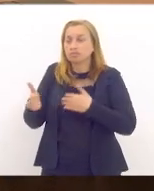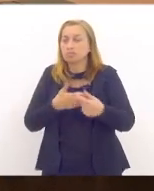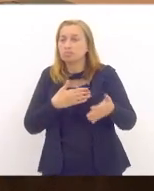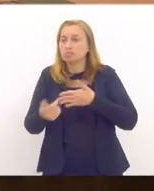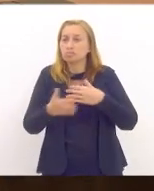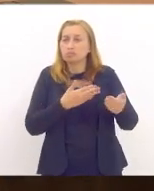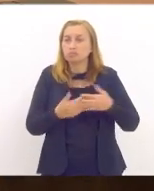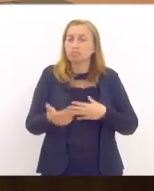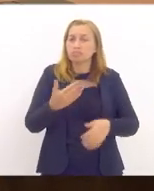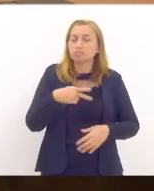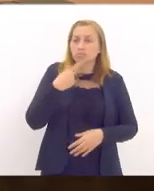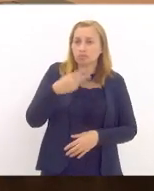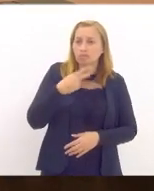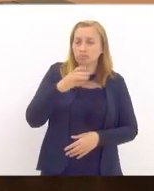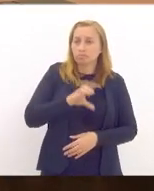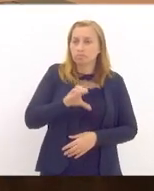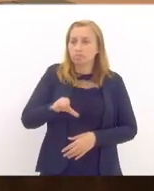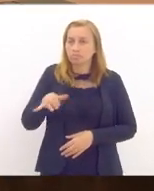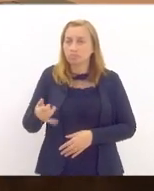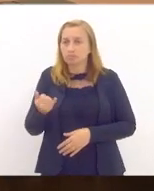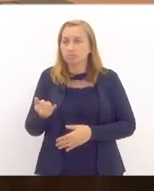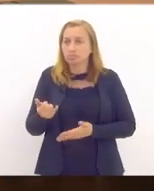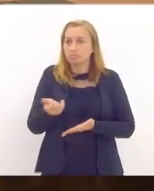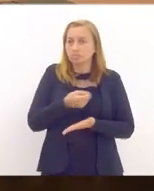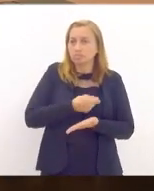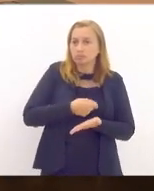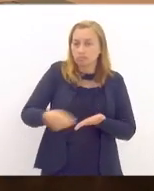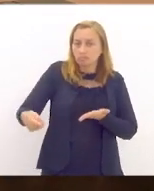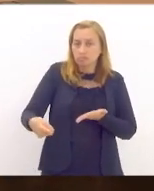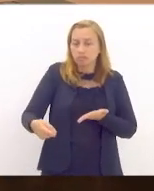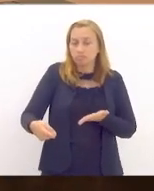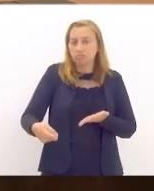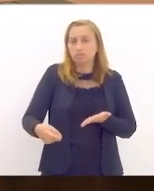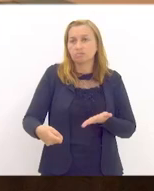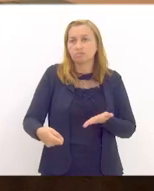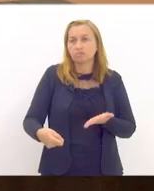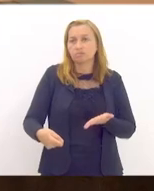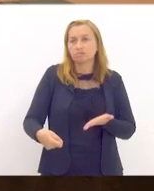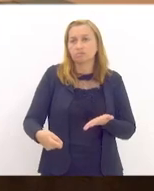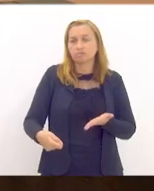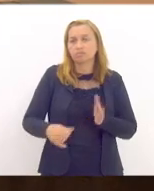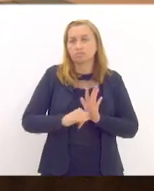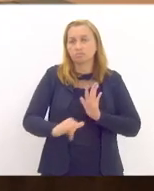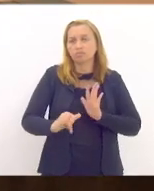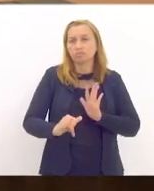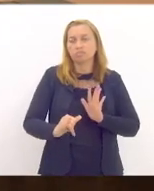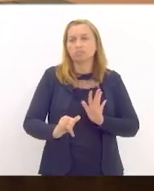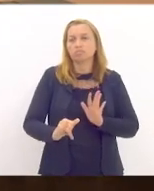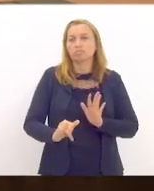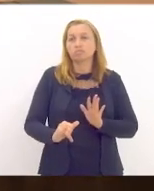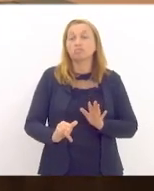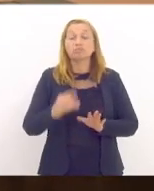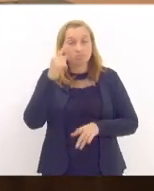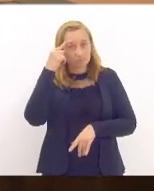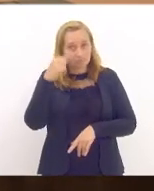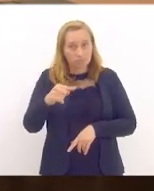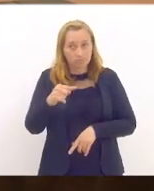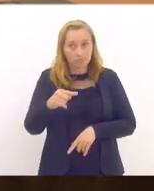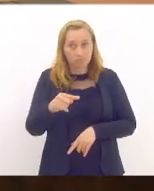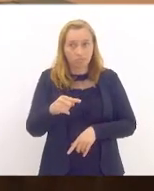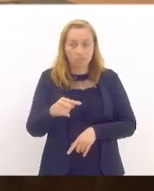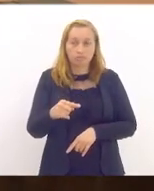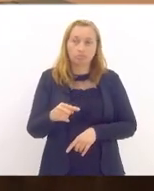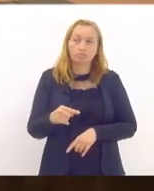parecer da ccj esteja previamente publicado Como manda